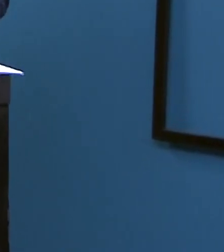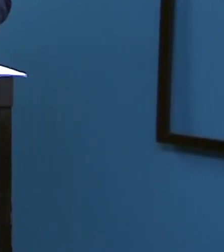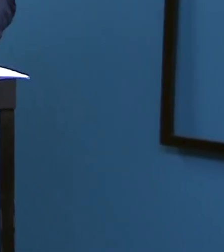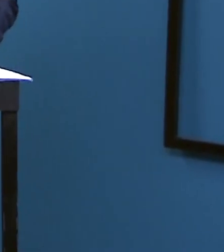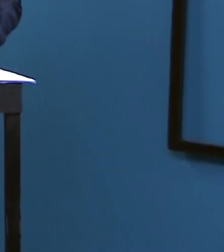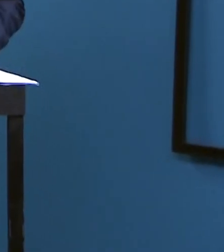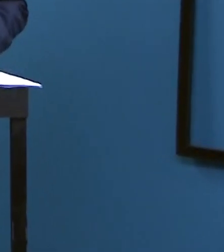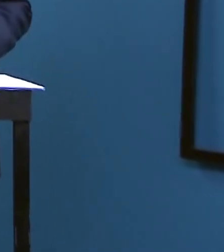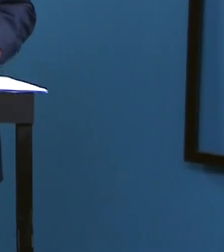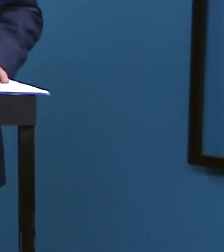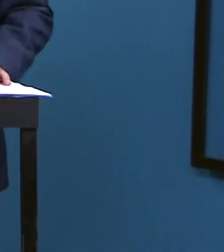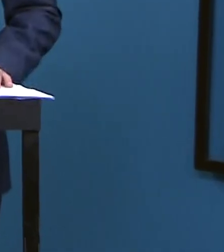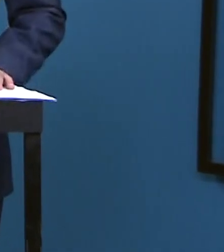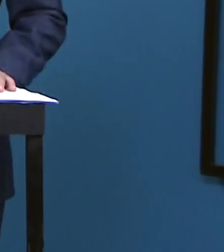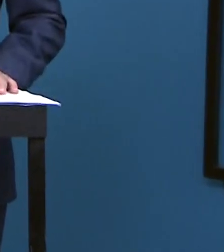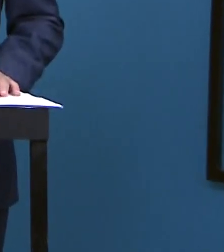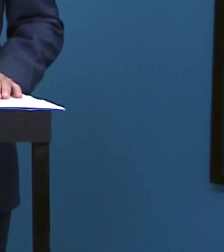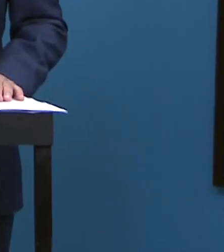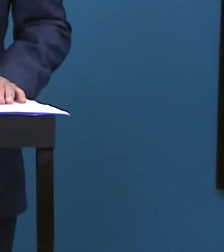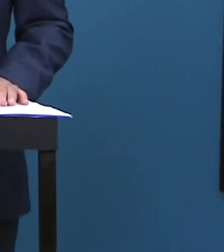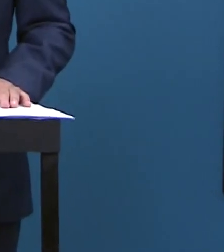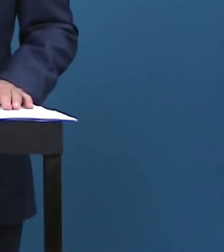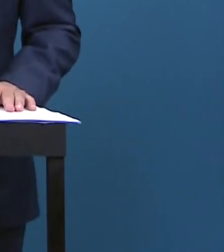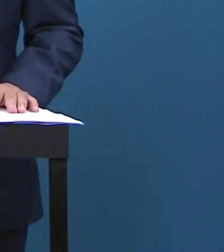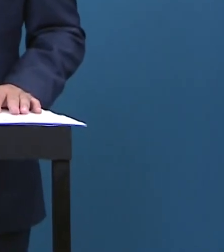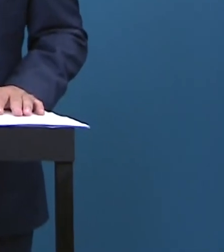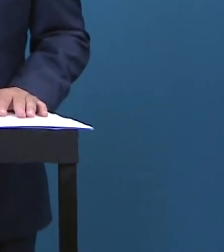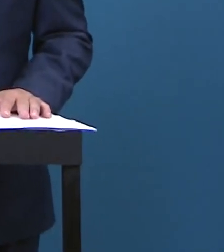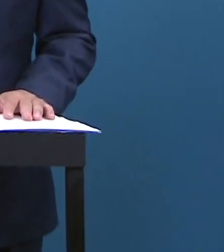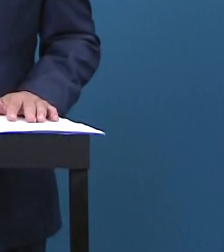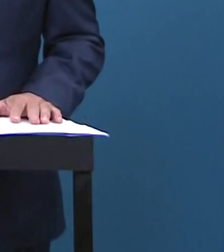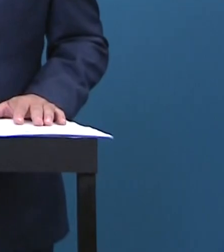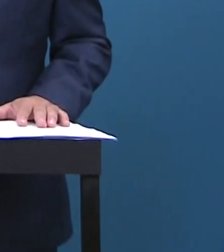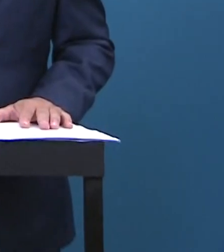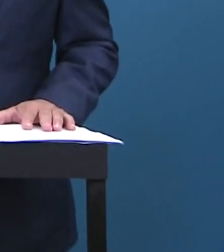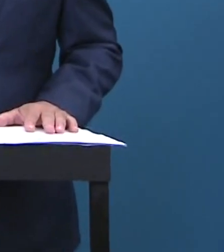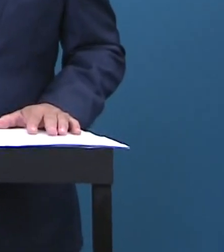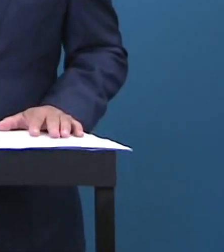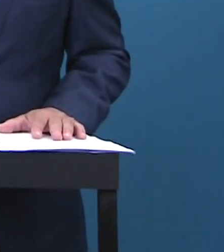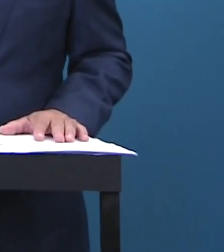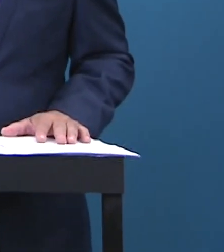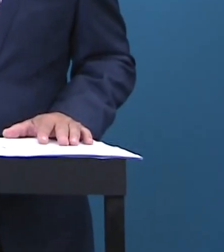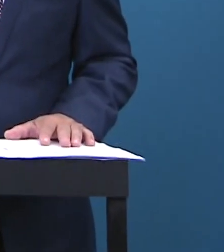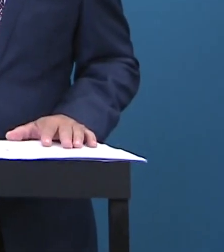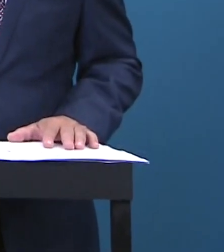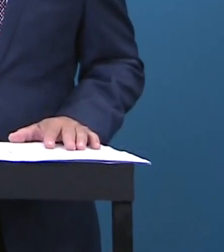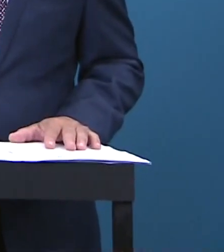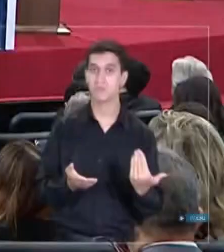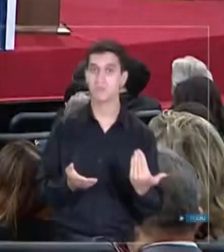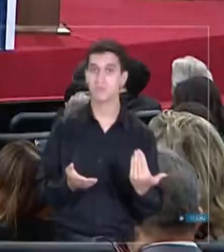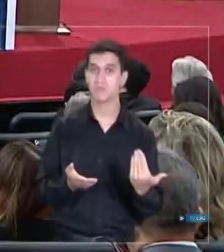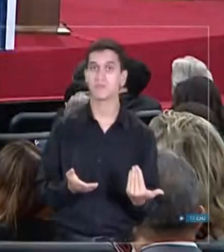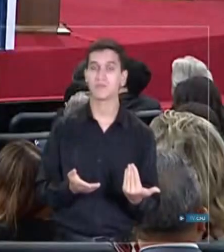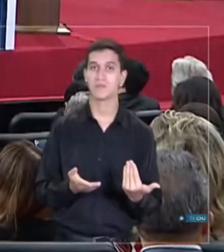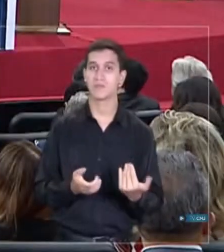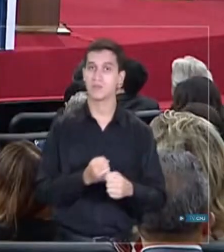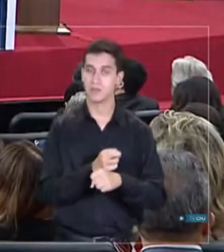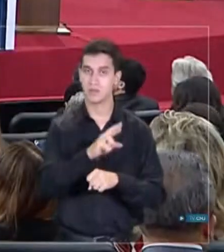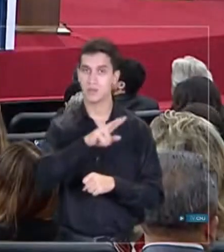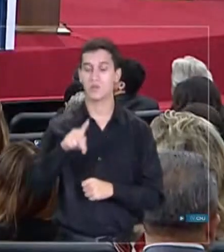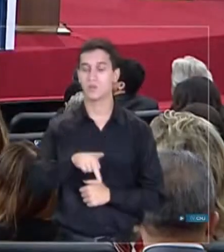relação ao ano anterior é o que aponta o relatório justiça em números do CNJ repórter Viviane Novaes